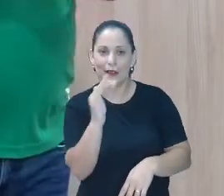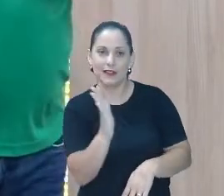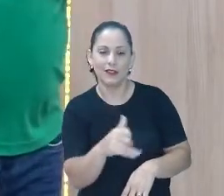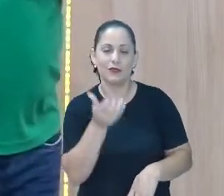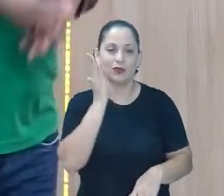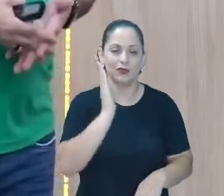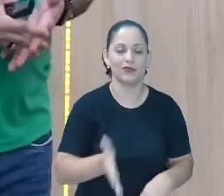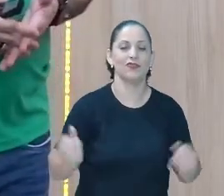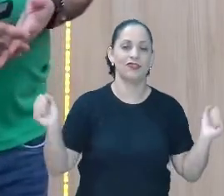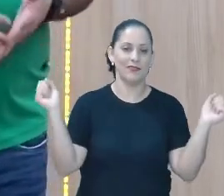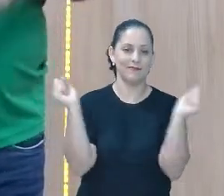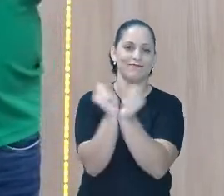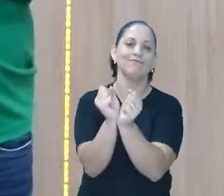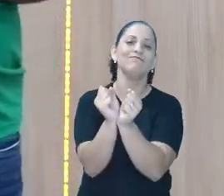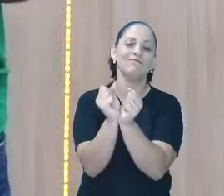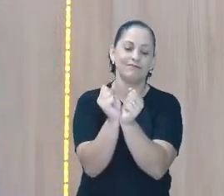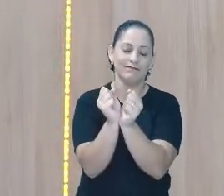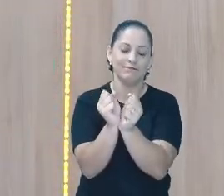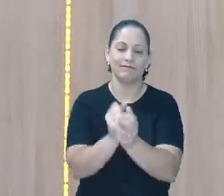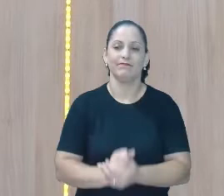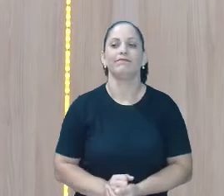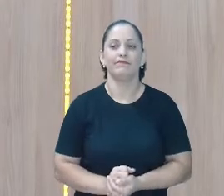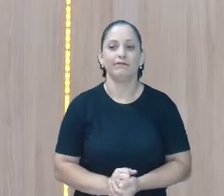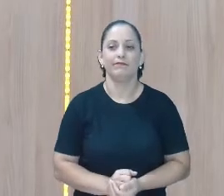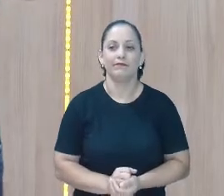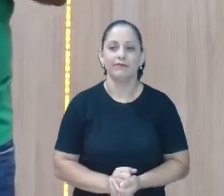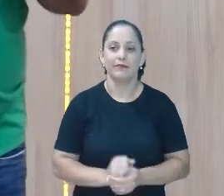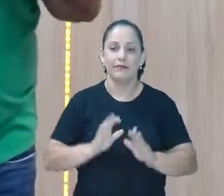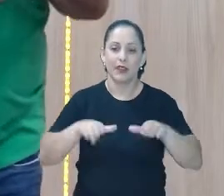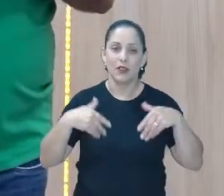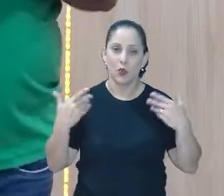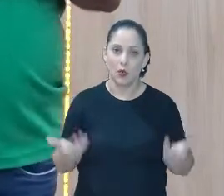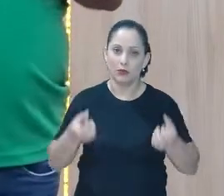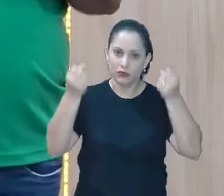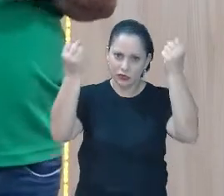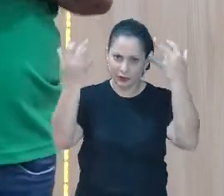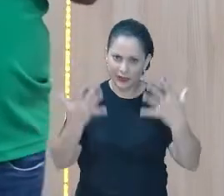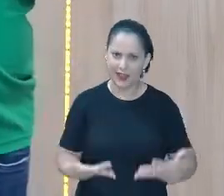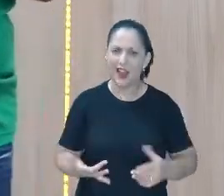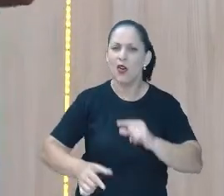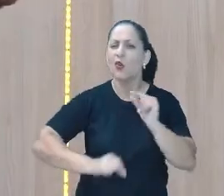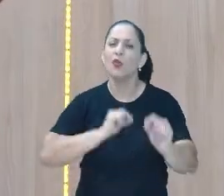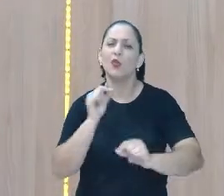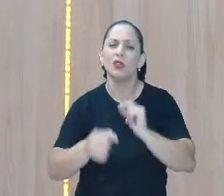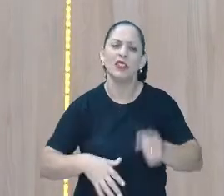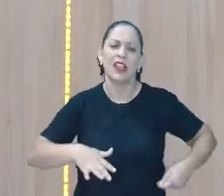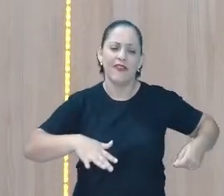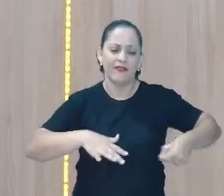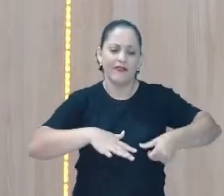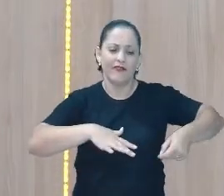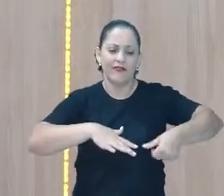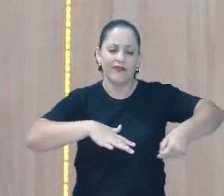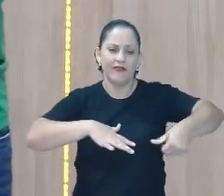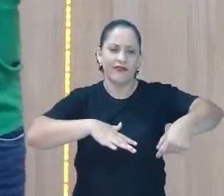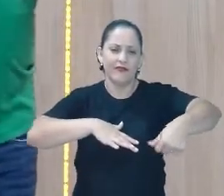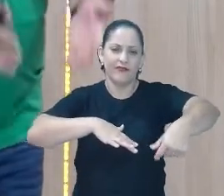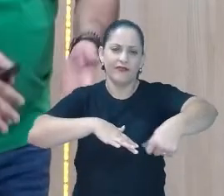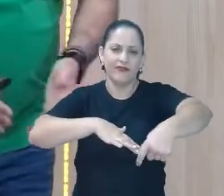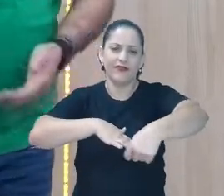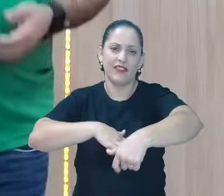território brasileiro. Então, a gente, quando fala em fake news, a gente está falando